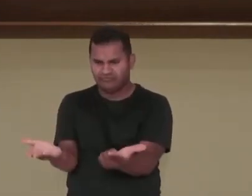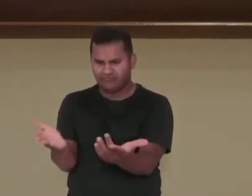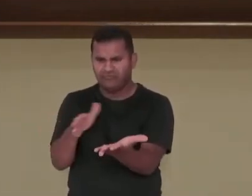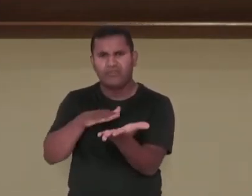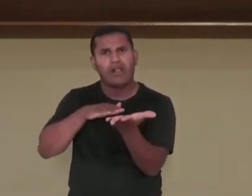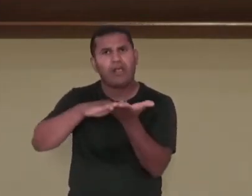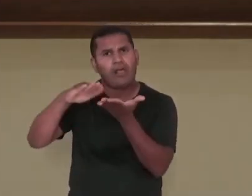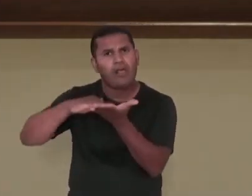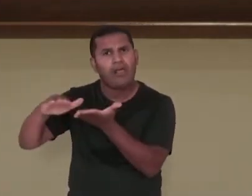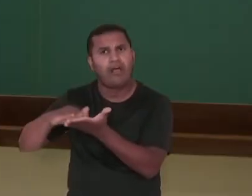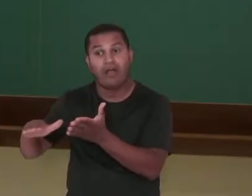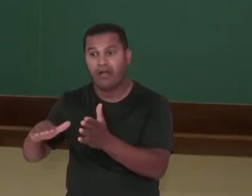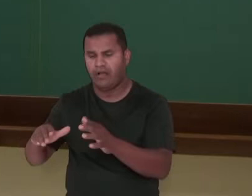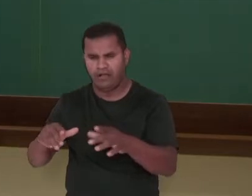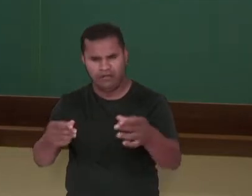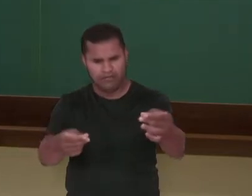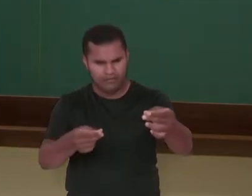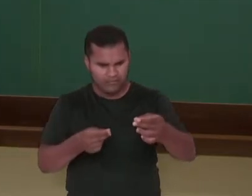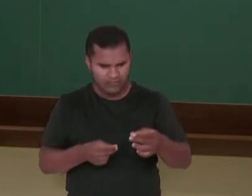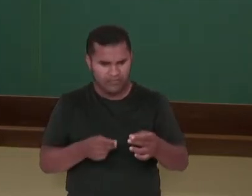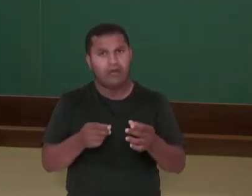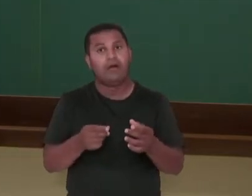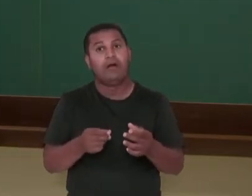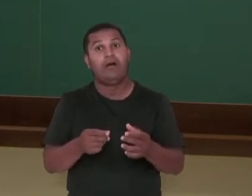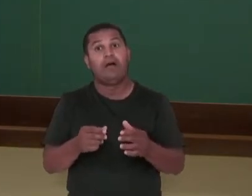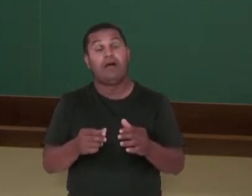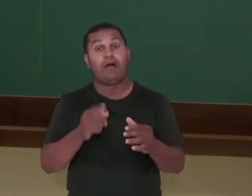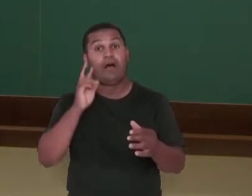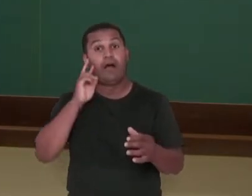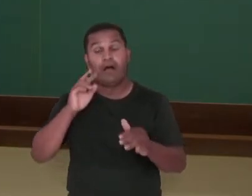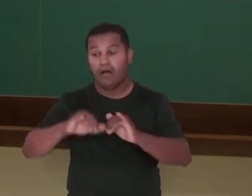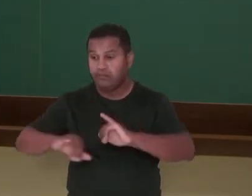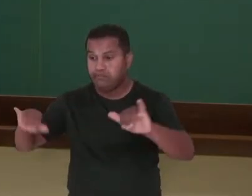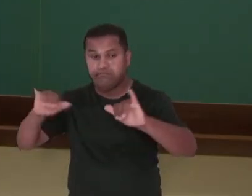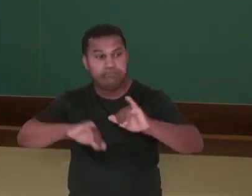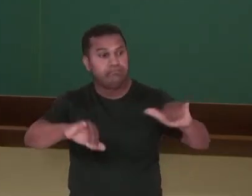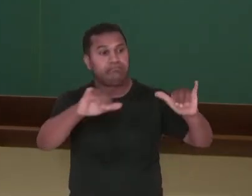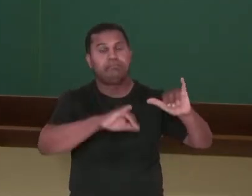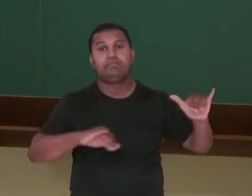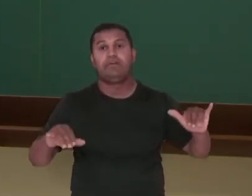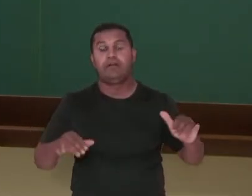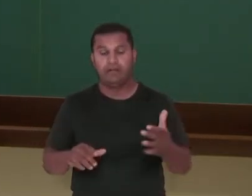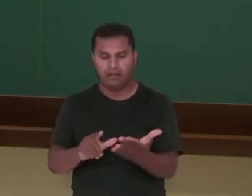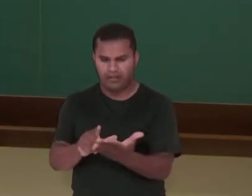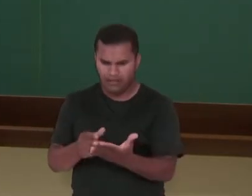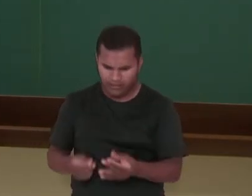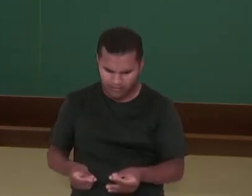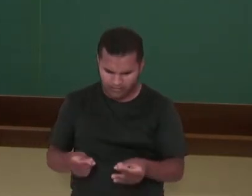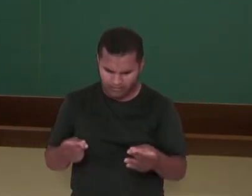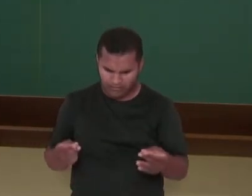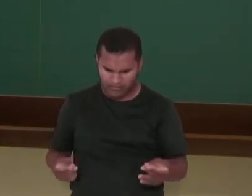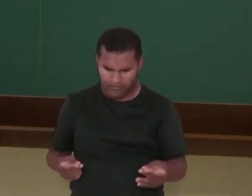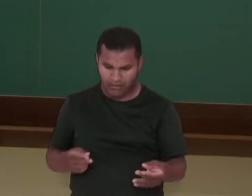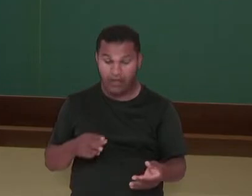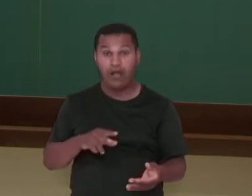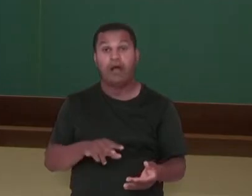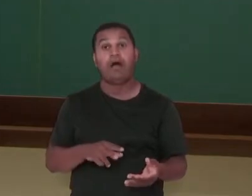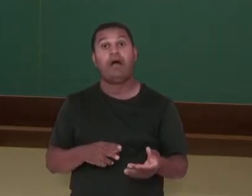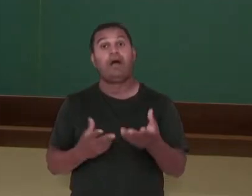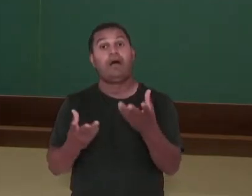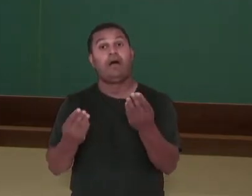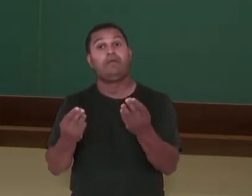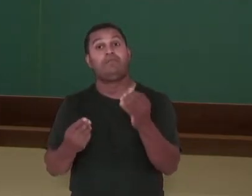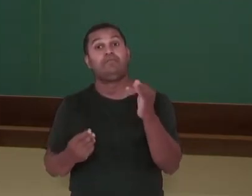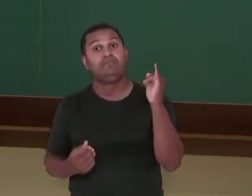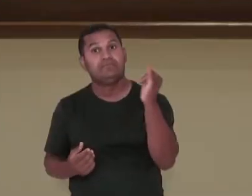feitos por esses imigrantes e eles iam sendo difundidos. Difundidos daí não mais só entre os imigrantes europeus,